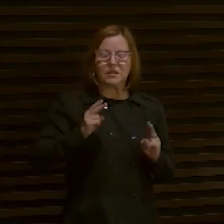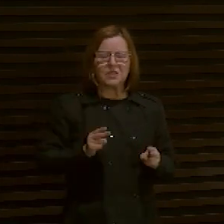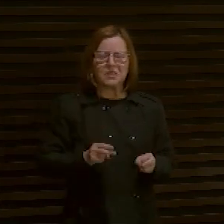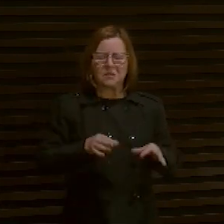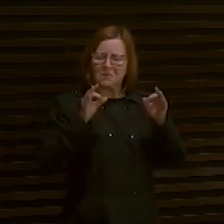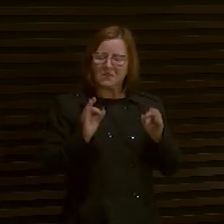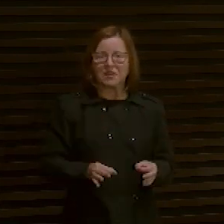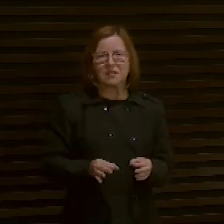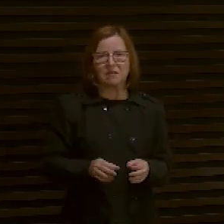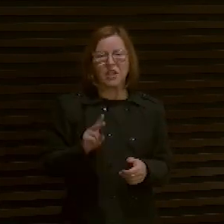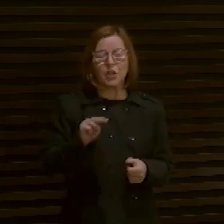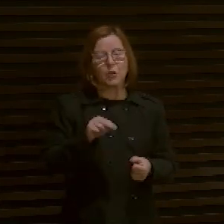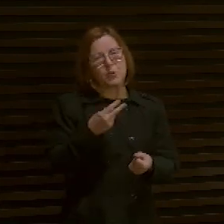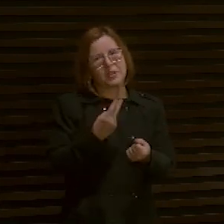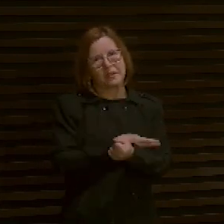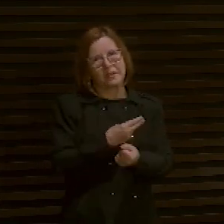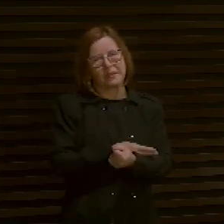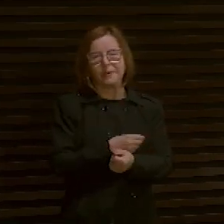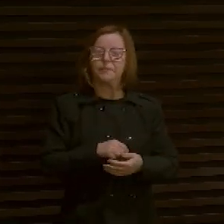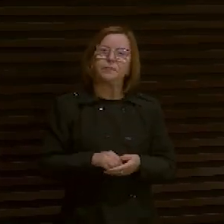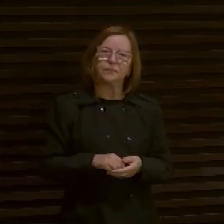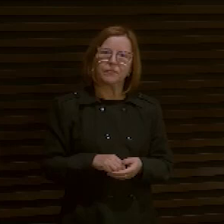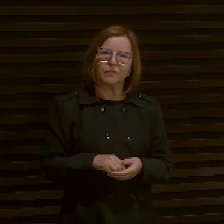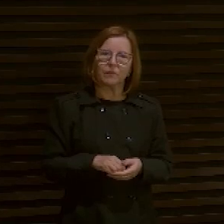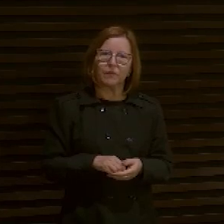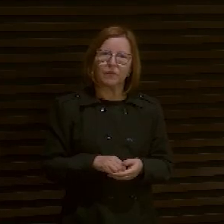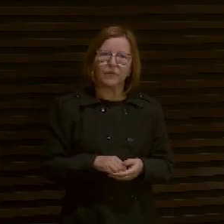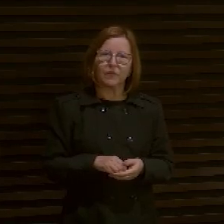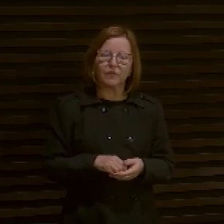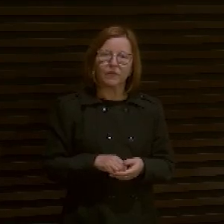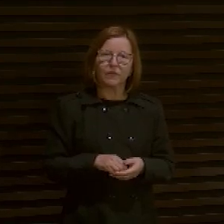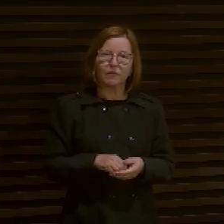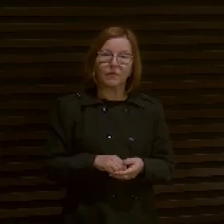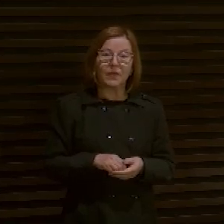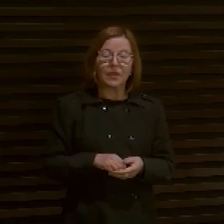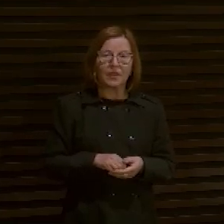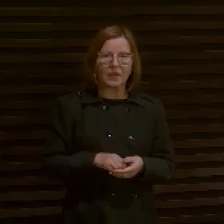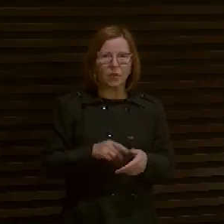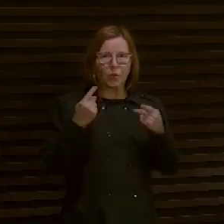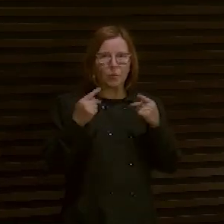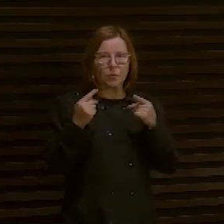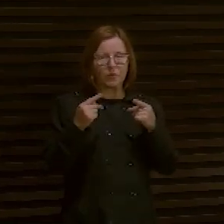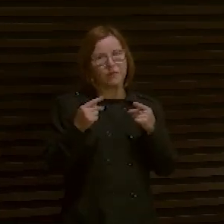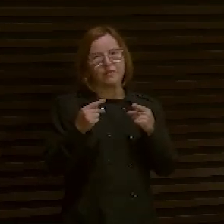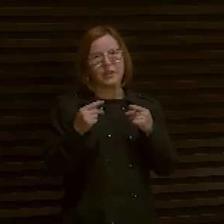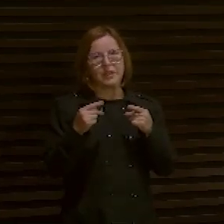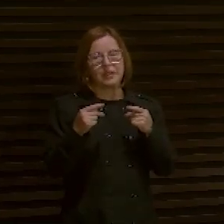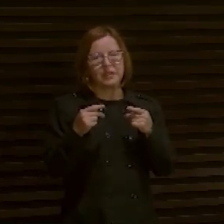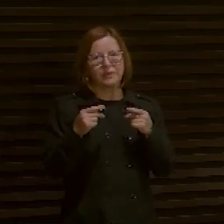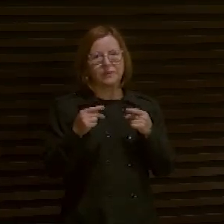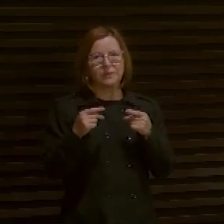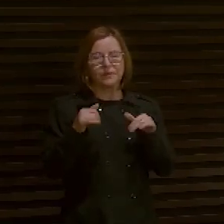na condenação do ímpio. Porque além de Eliseu profetizar a fartura, ele vira para o capitão do rei, para o